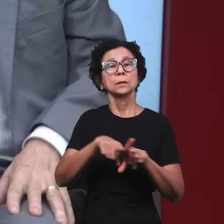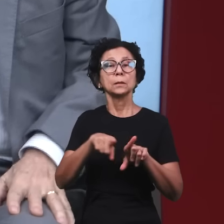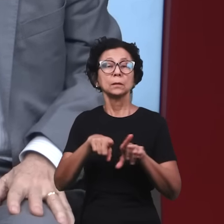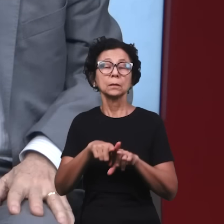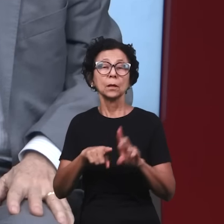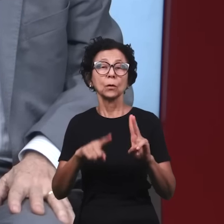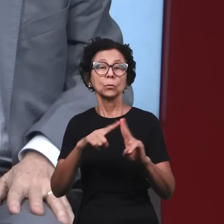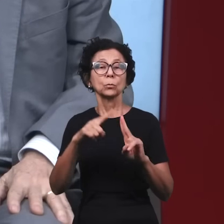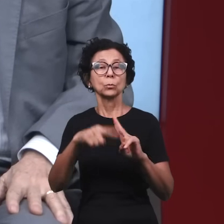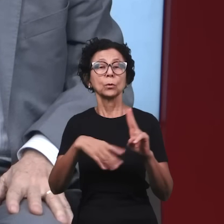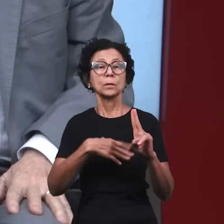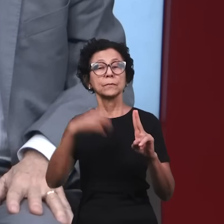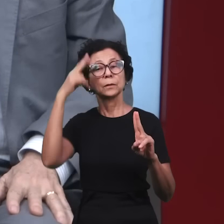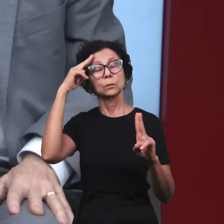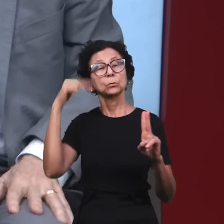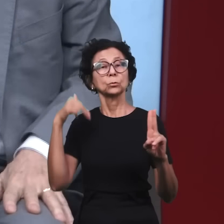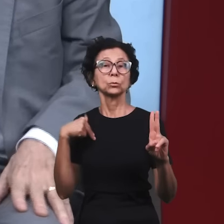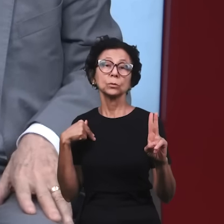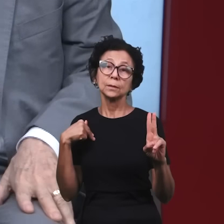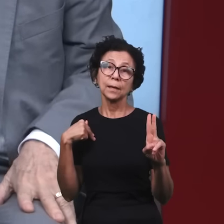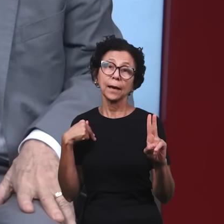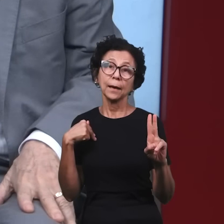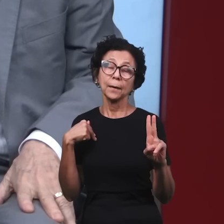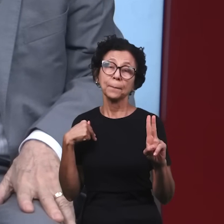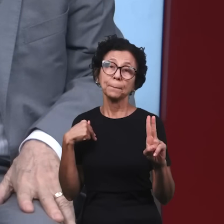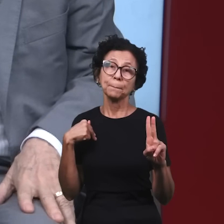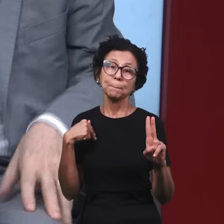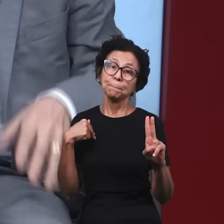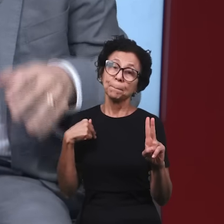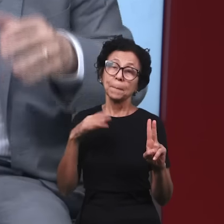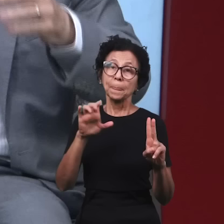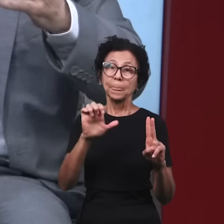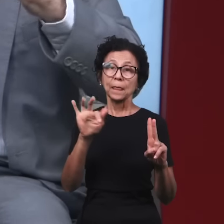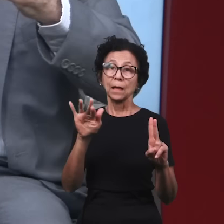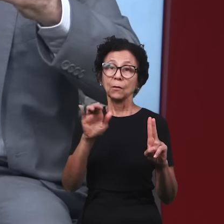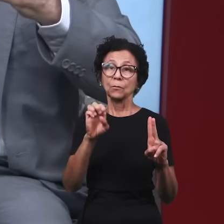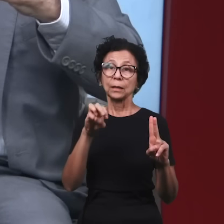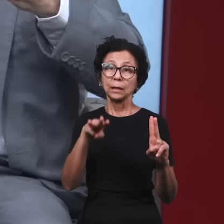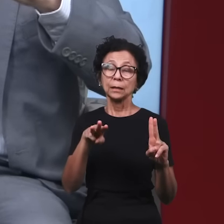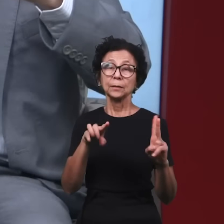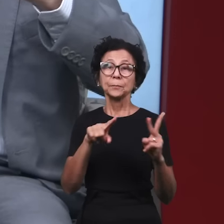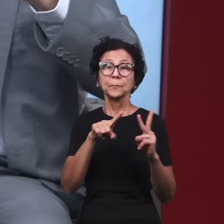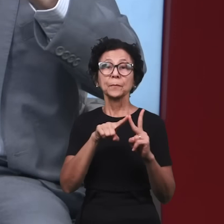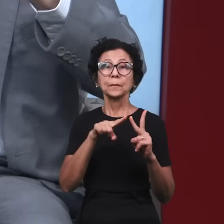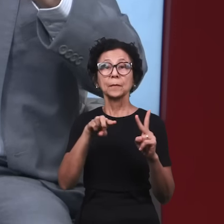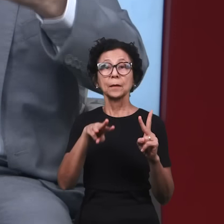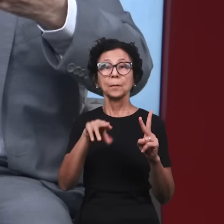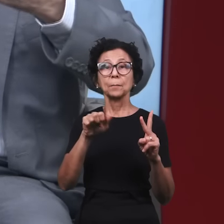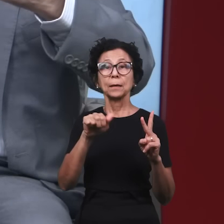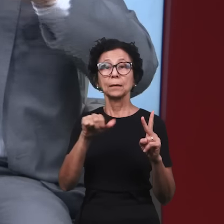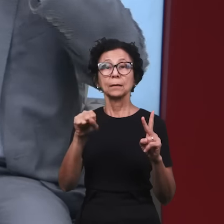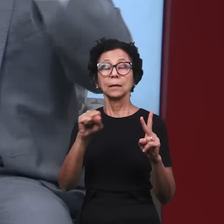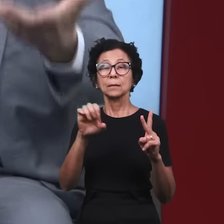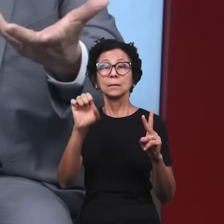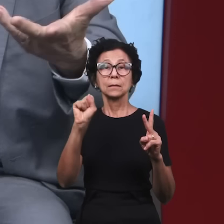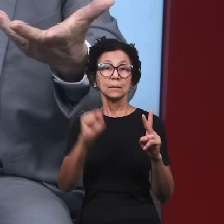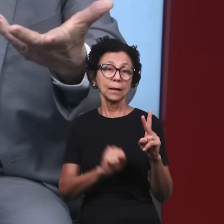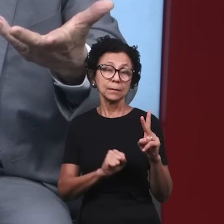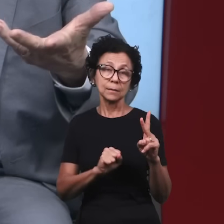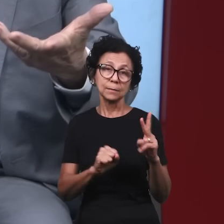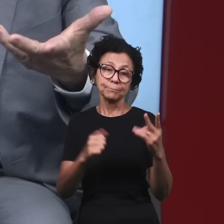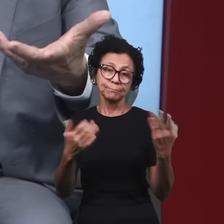espirituais, porque eram filhos de José, que era aquele que foi levantado de